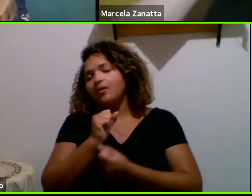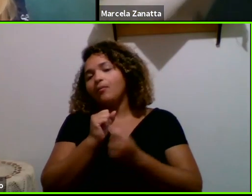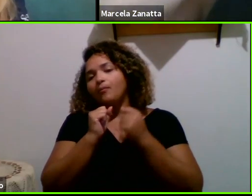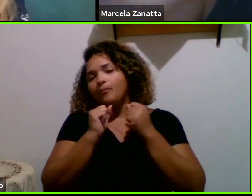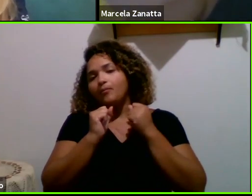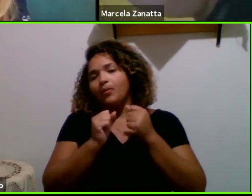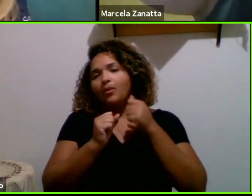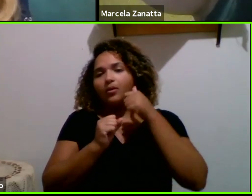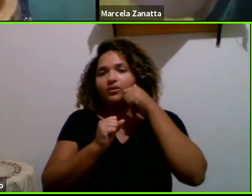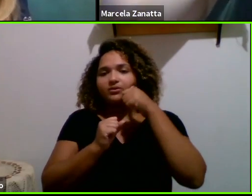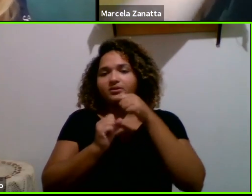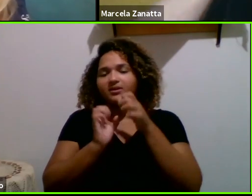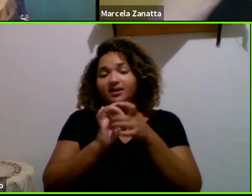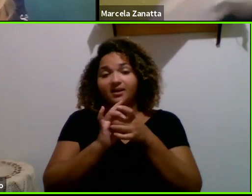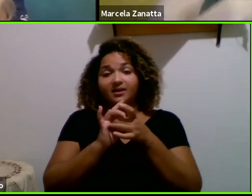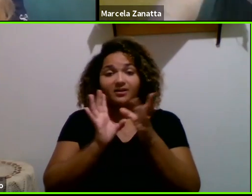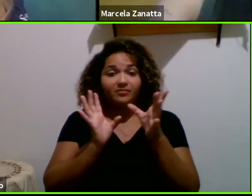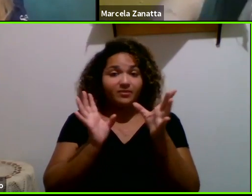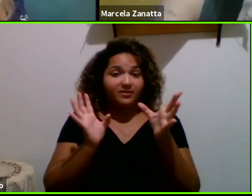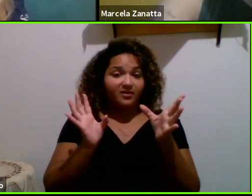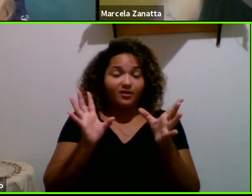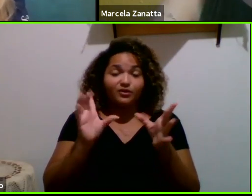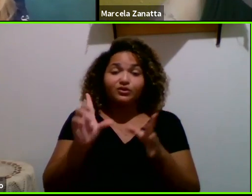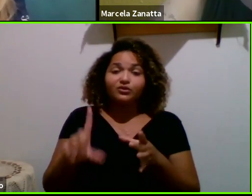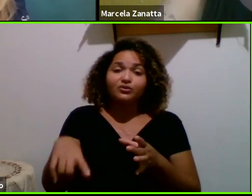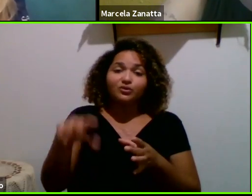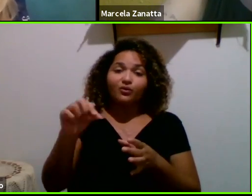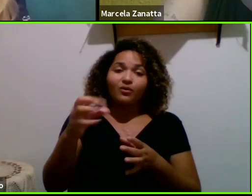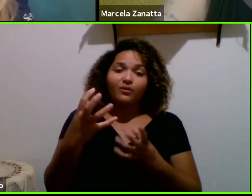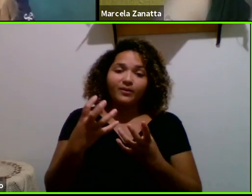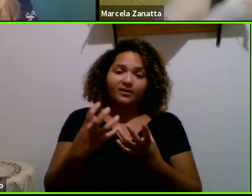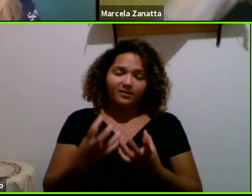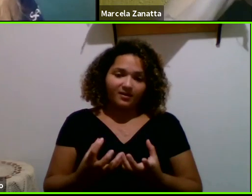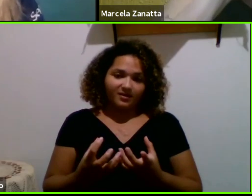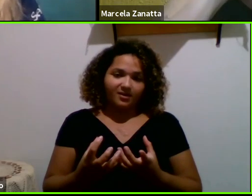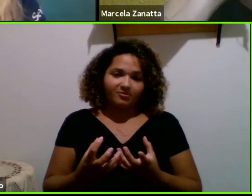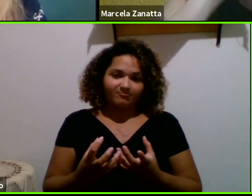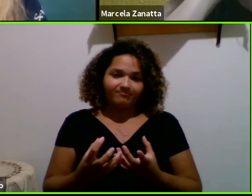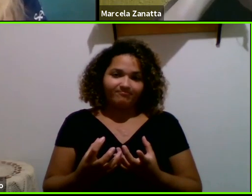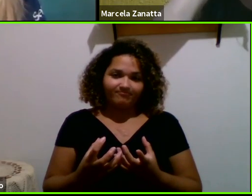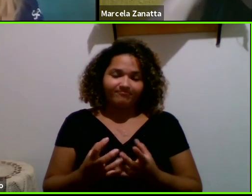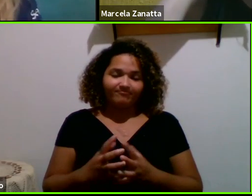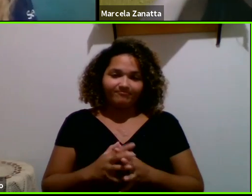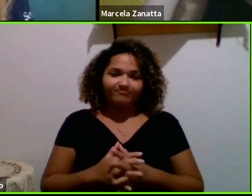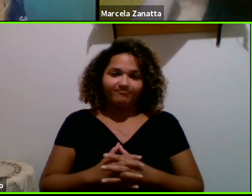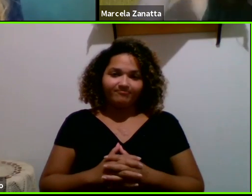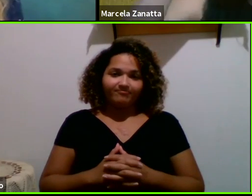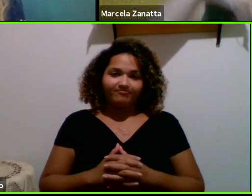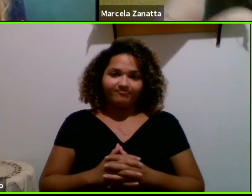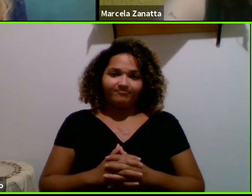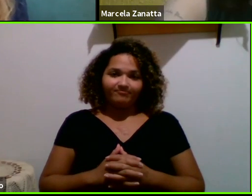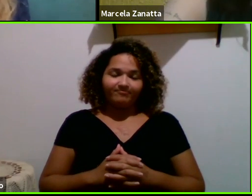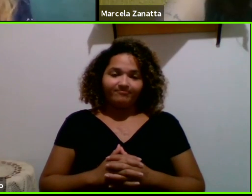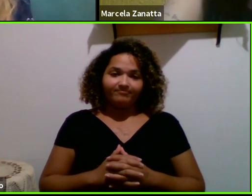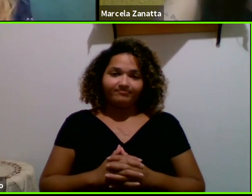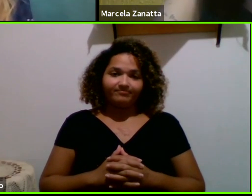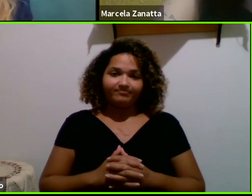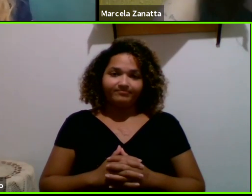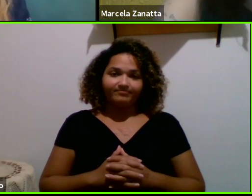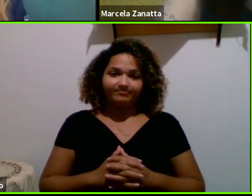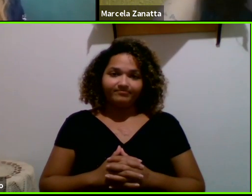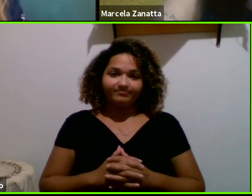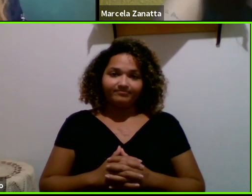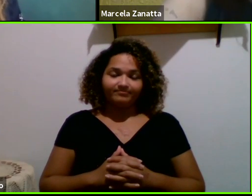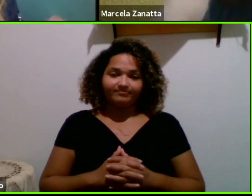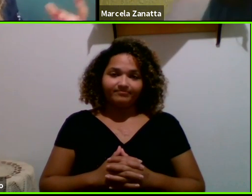liberdade de posição e a liberdade de fazer do parto dela o que ela realmente deseja.